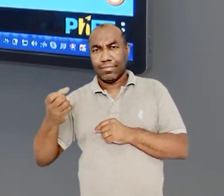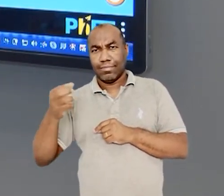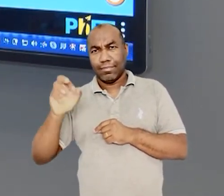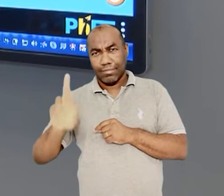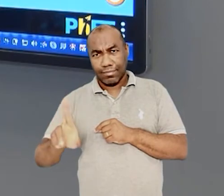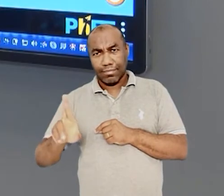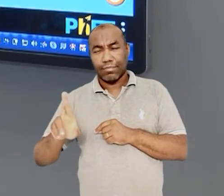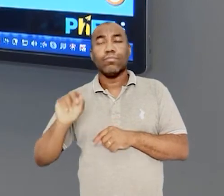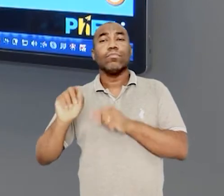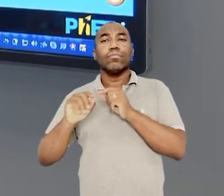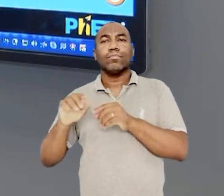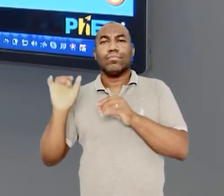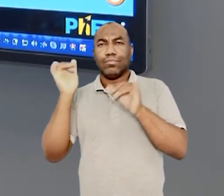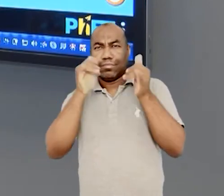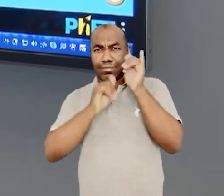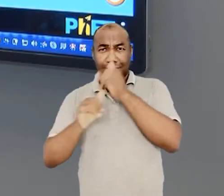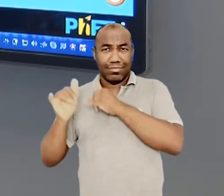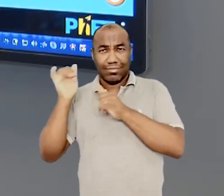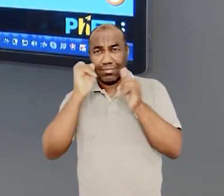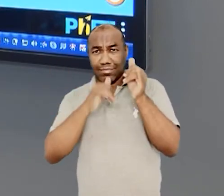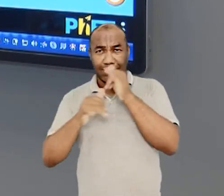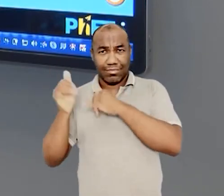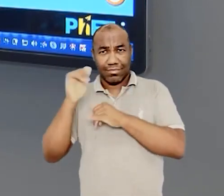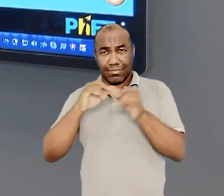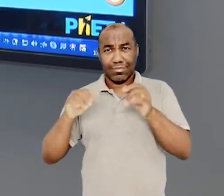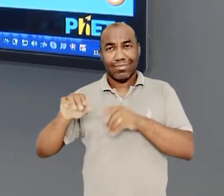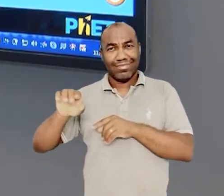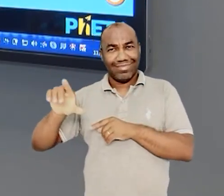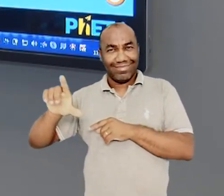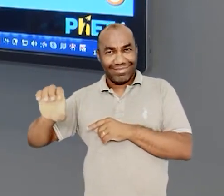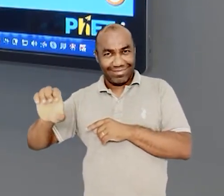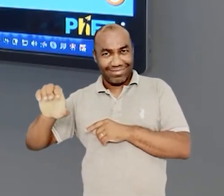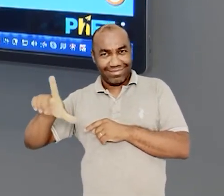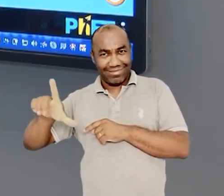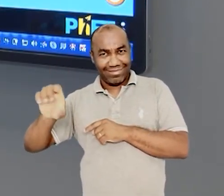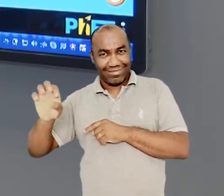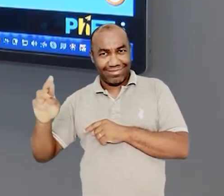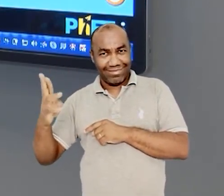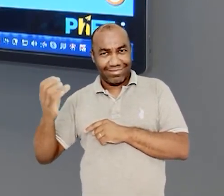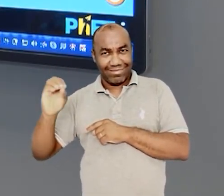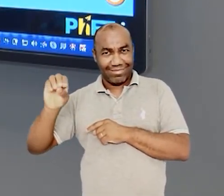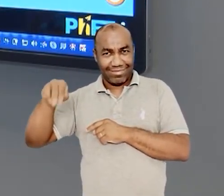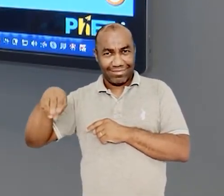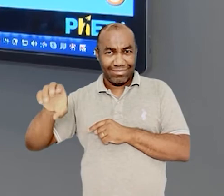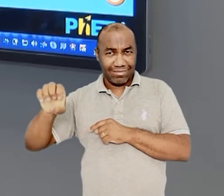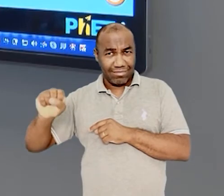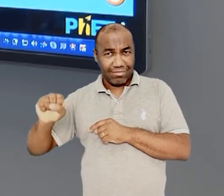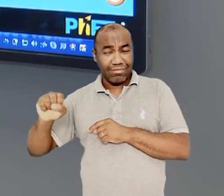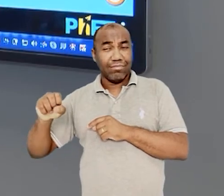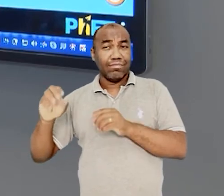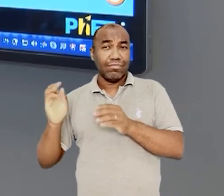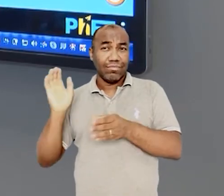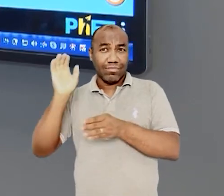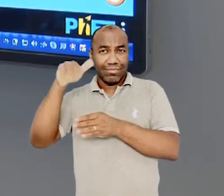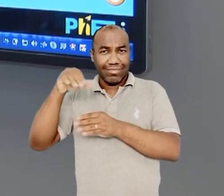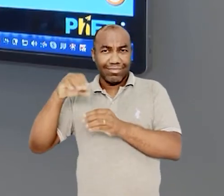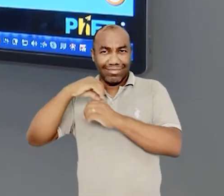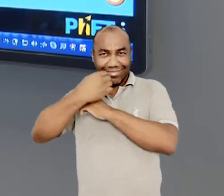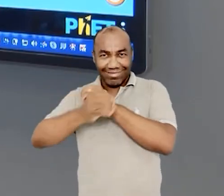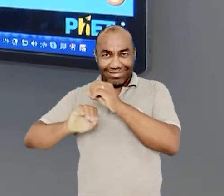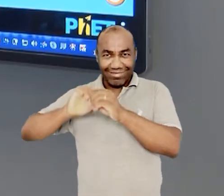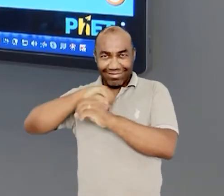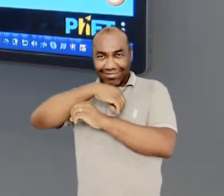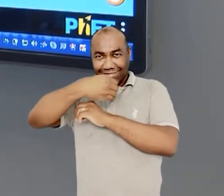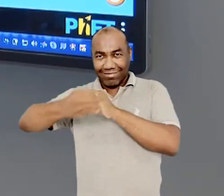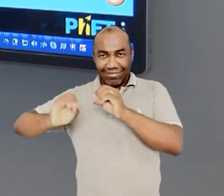a quantidade de elétrons por unidade de área que dentro desse condutor, num